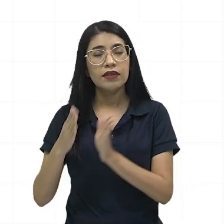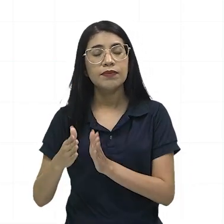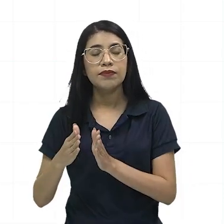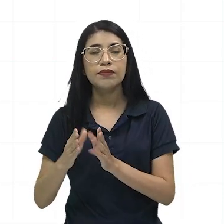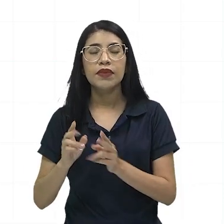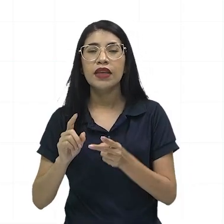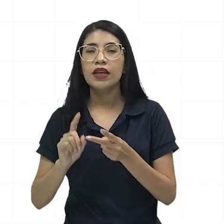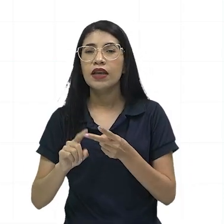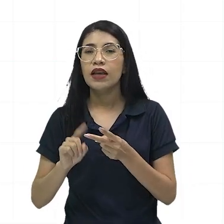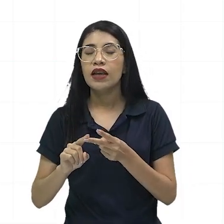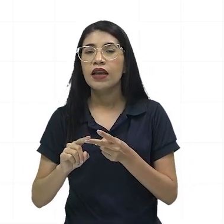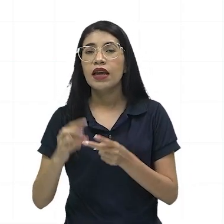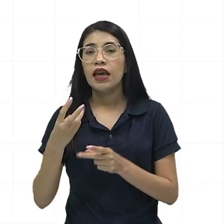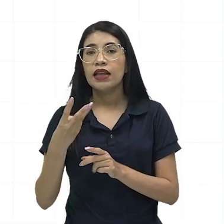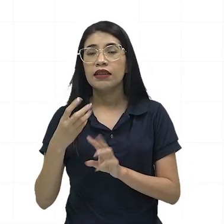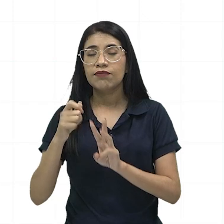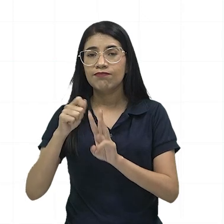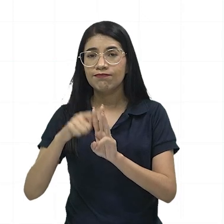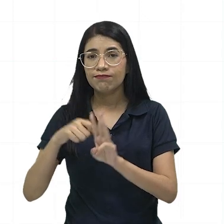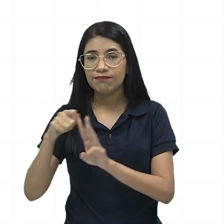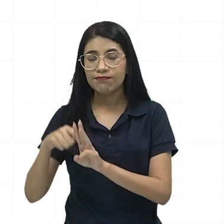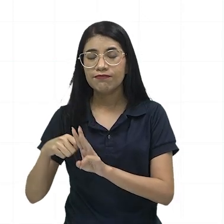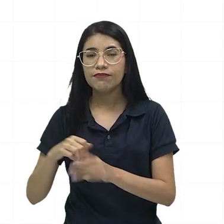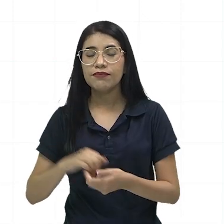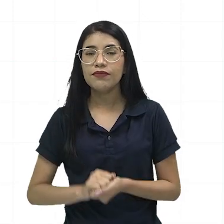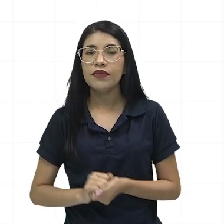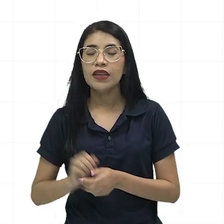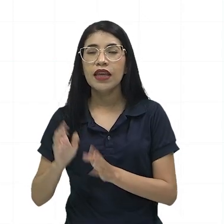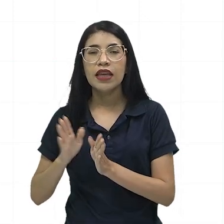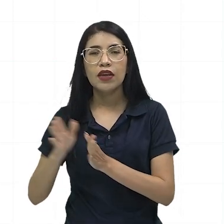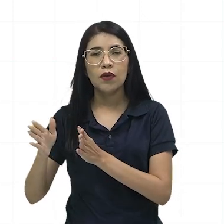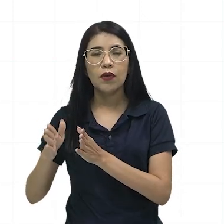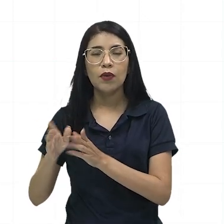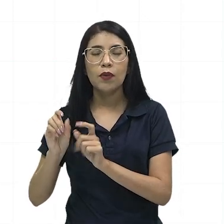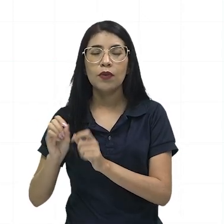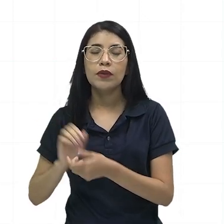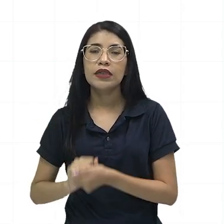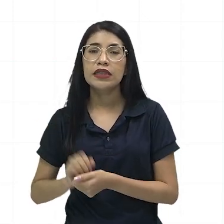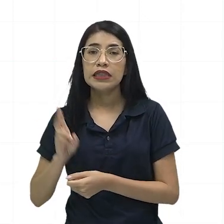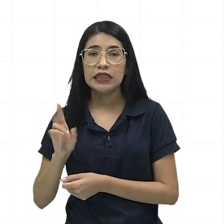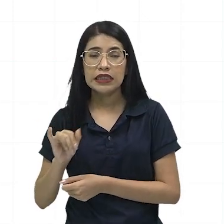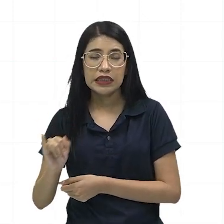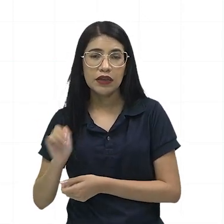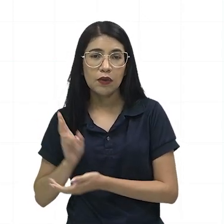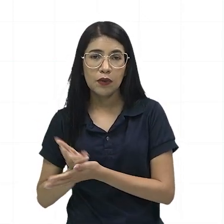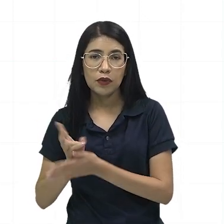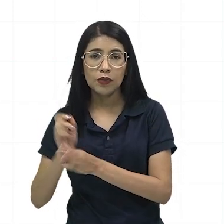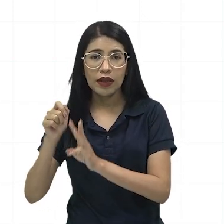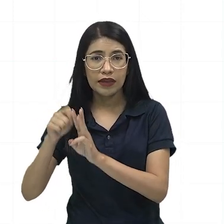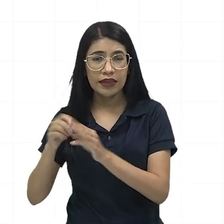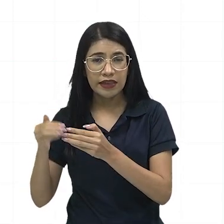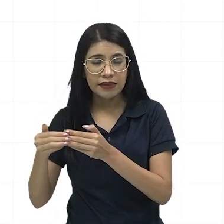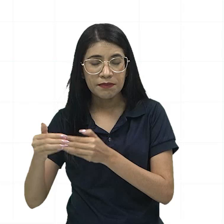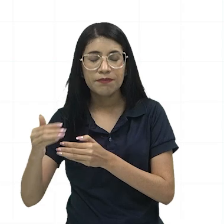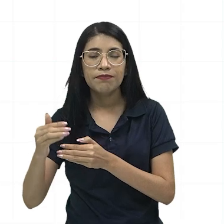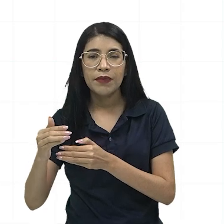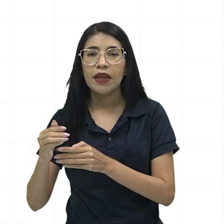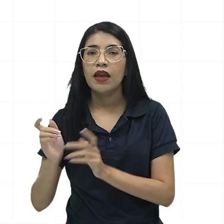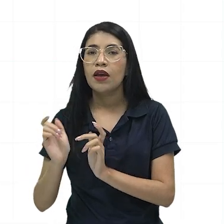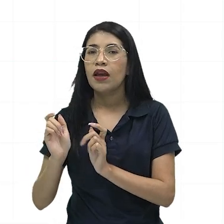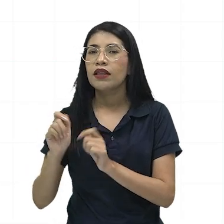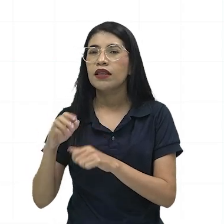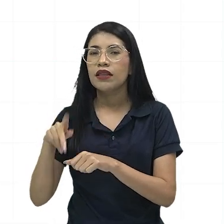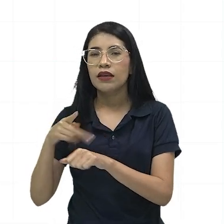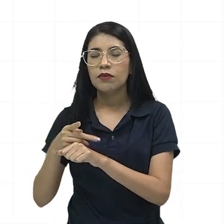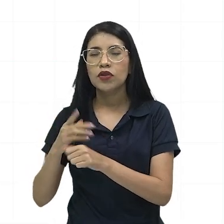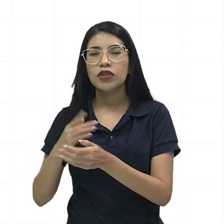curso de até 3 meses, uma crônica, que se os sintomas persistirem por mais de 3 meses após o início